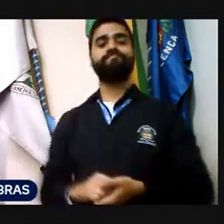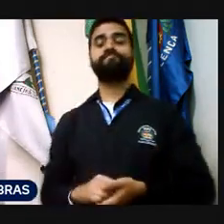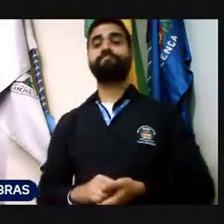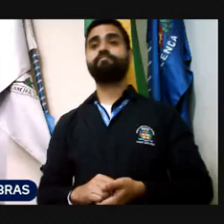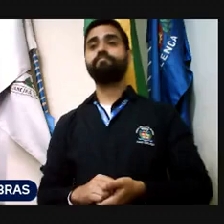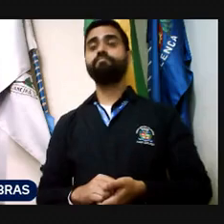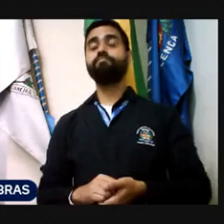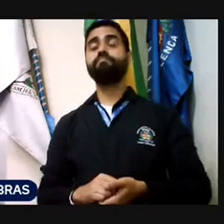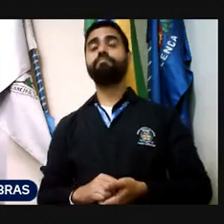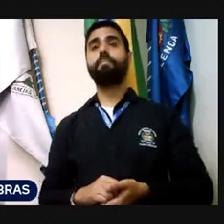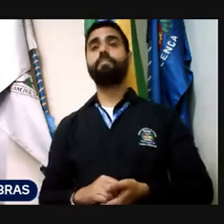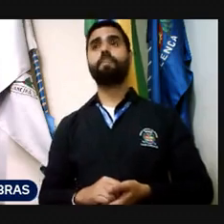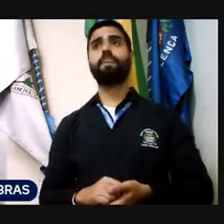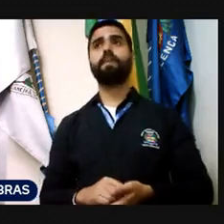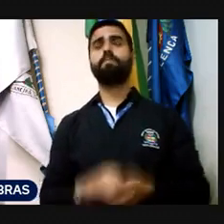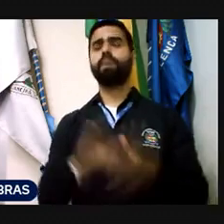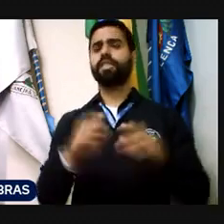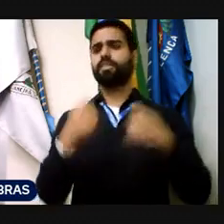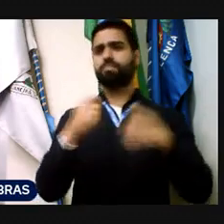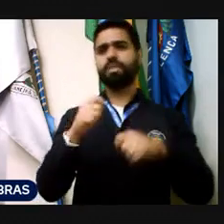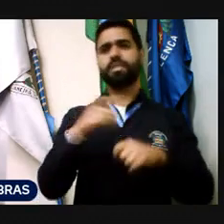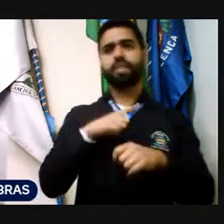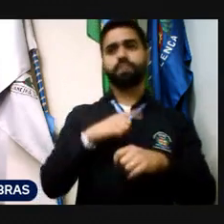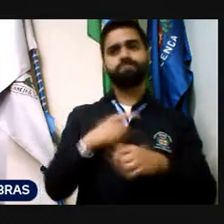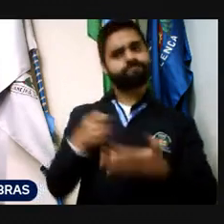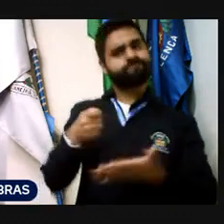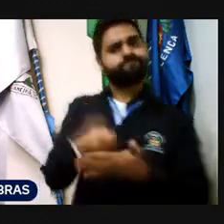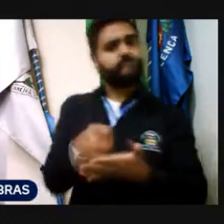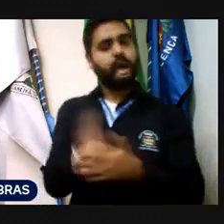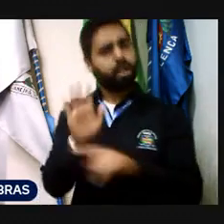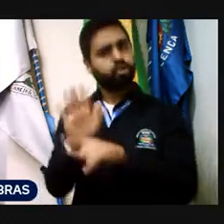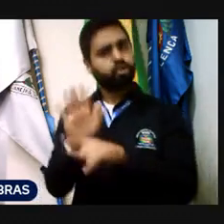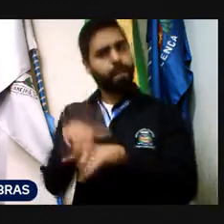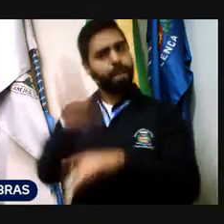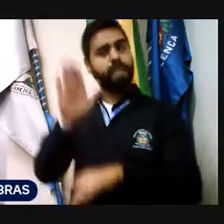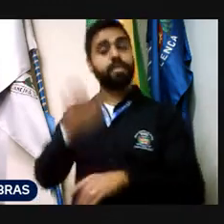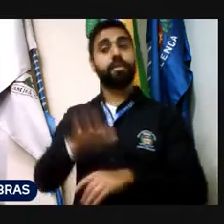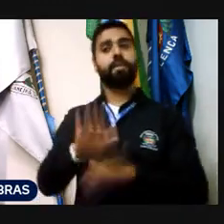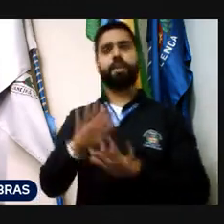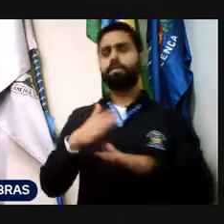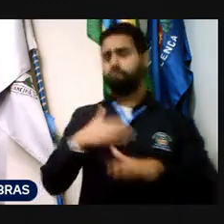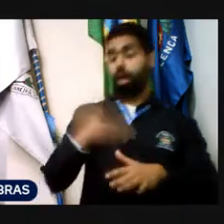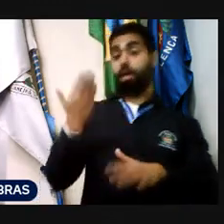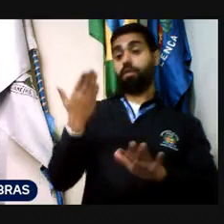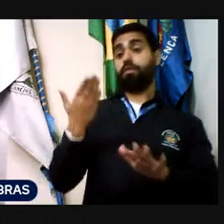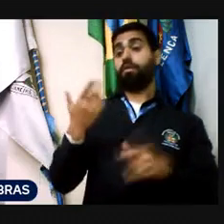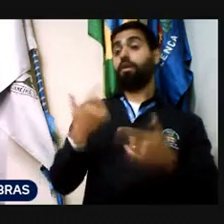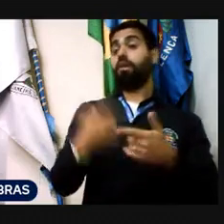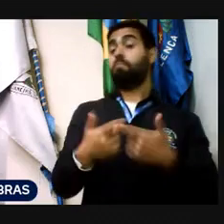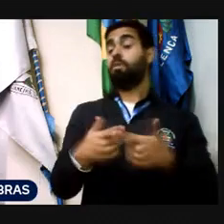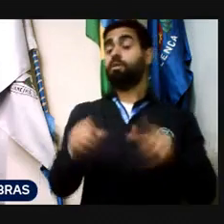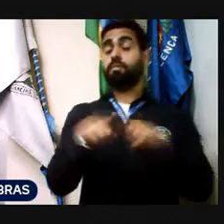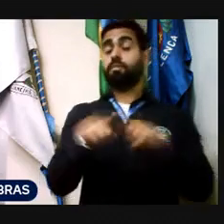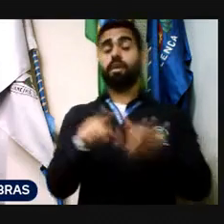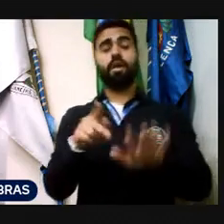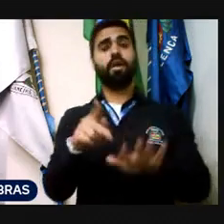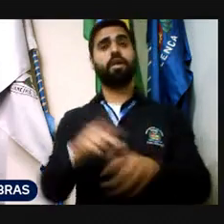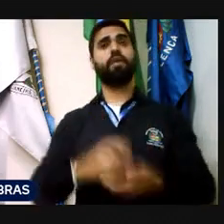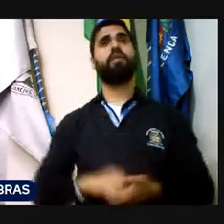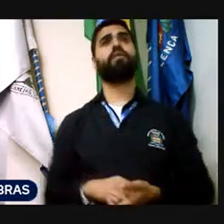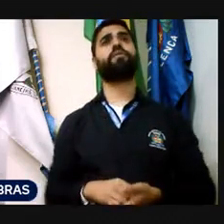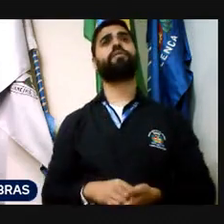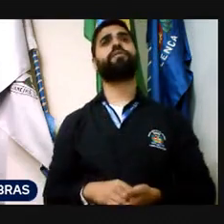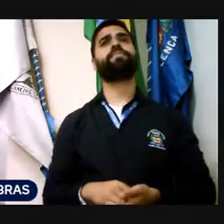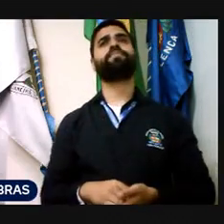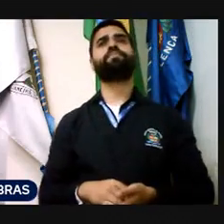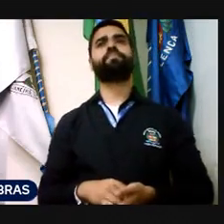dentro do município, nós precisamos ser um pouco mais incisivos. Isso daí, a gente nos assusta, que assim como bem fala o nosso amigo